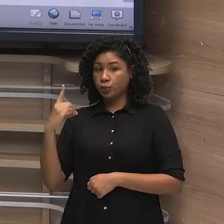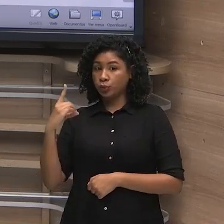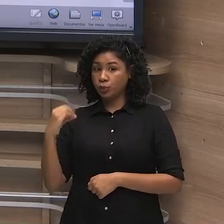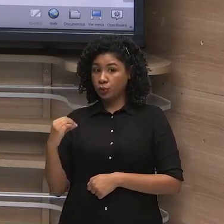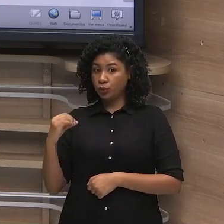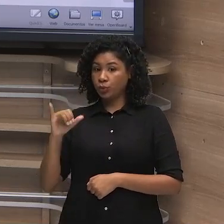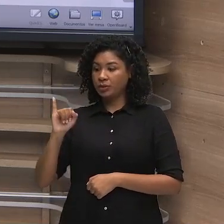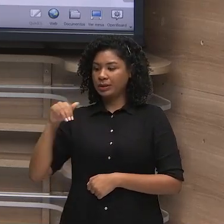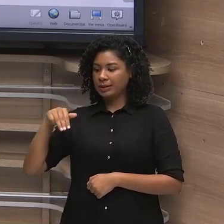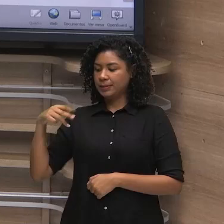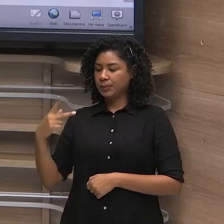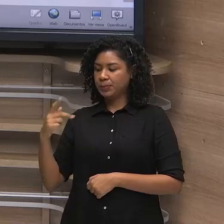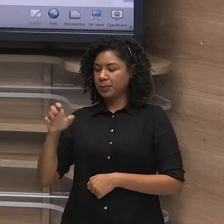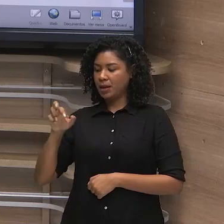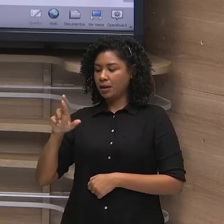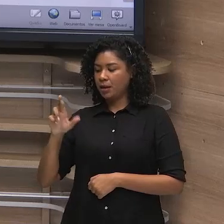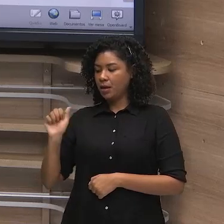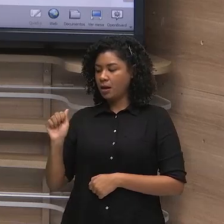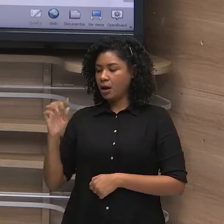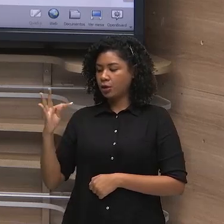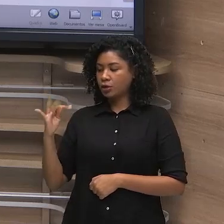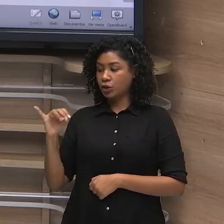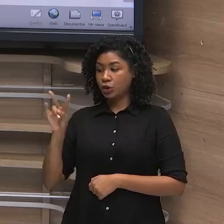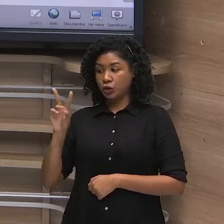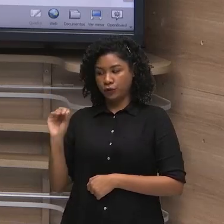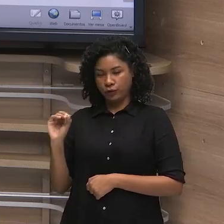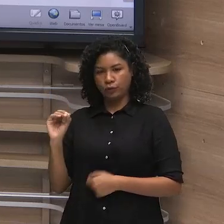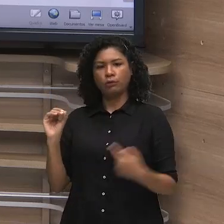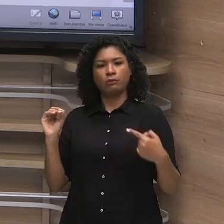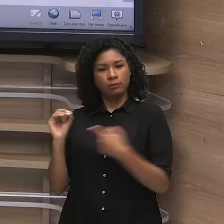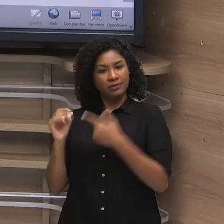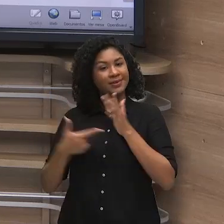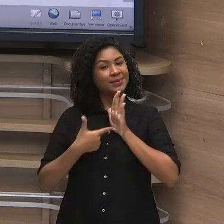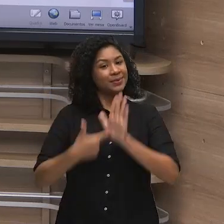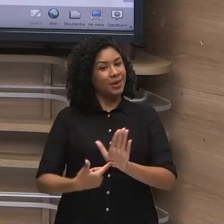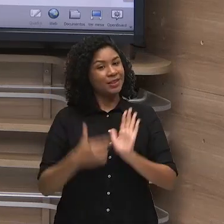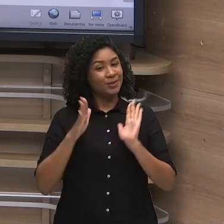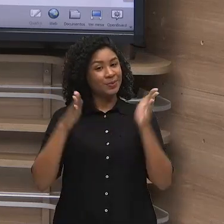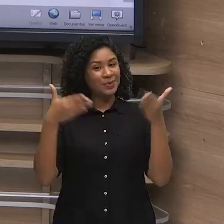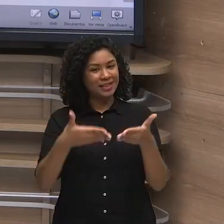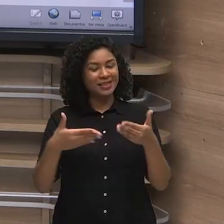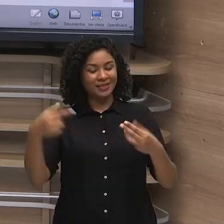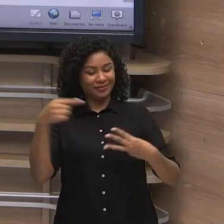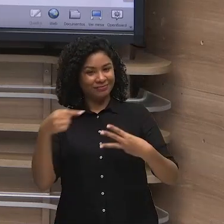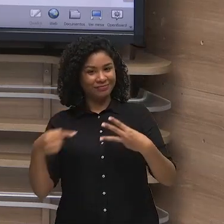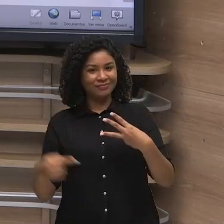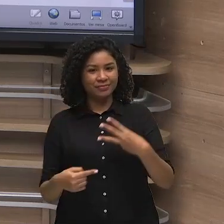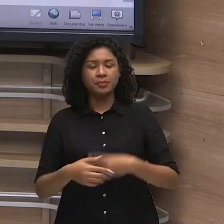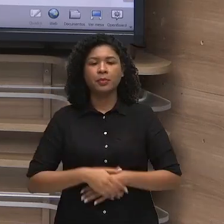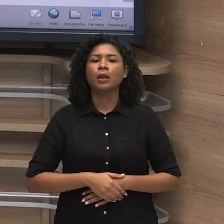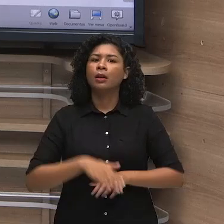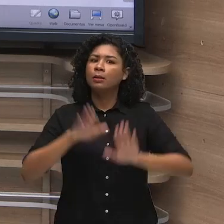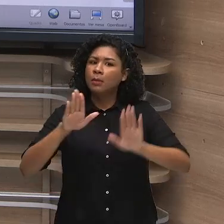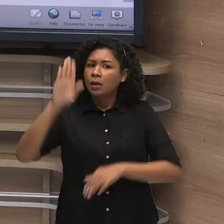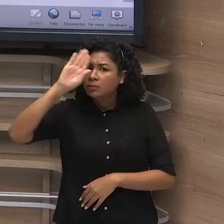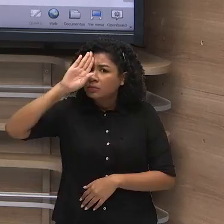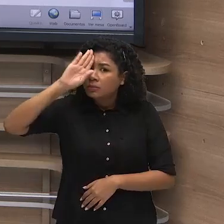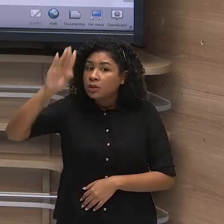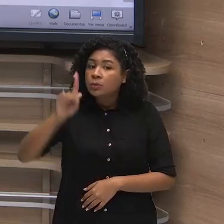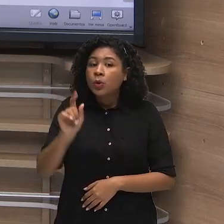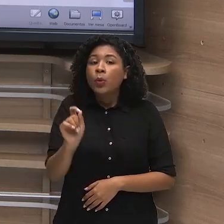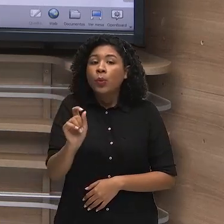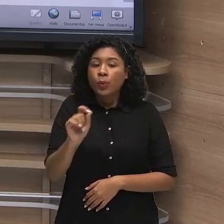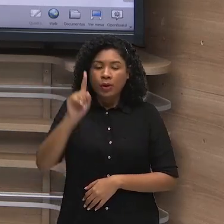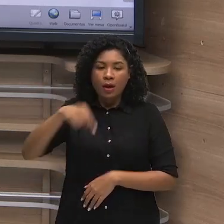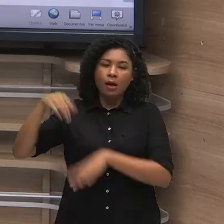Então, obviamente, para diferenciar uma ordem de um pedido, dependendo do contexto. Isso é fato. Mas o tempo verbal é